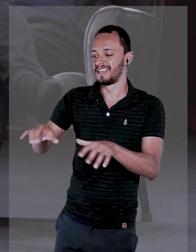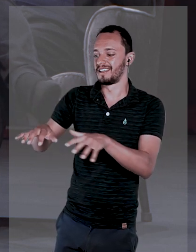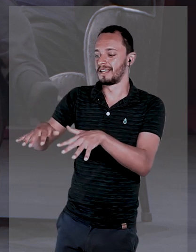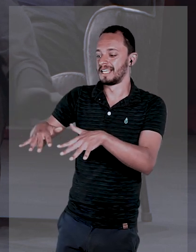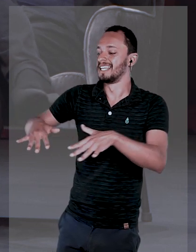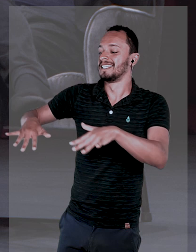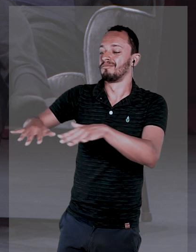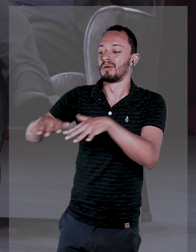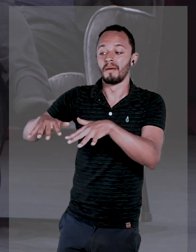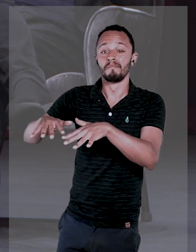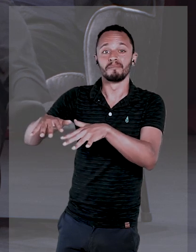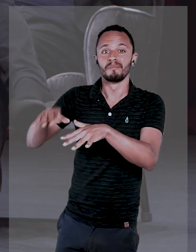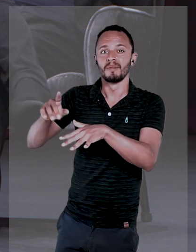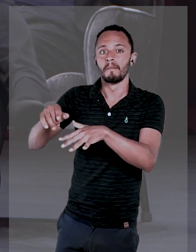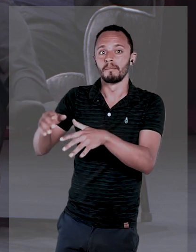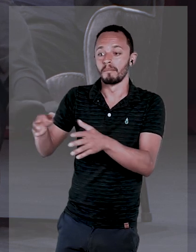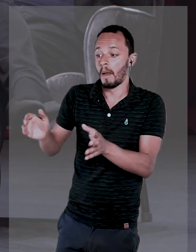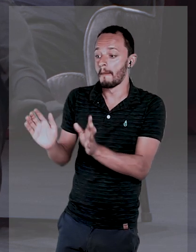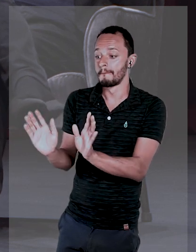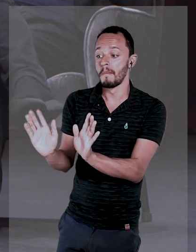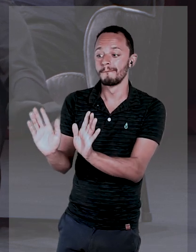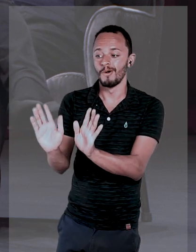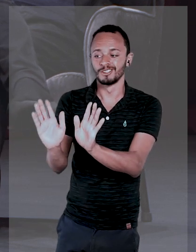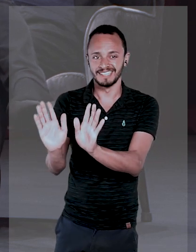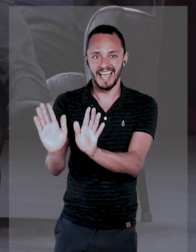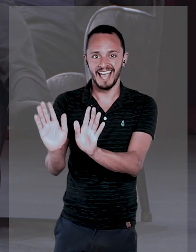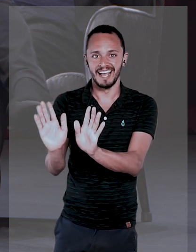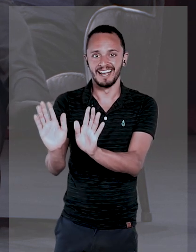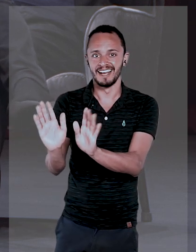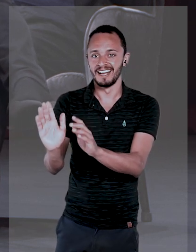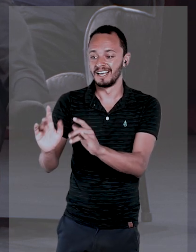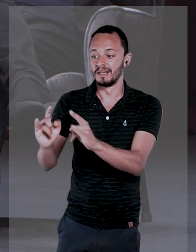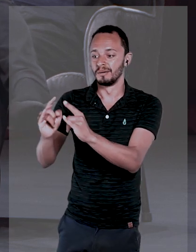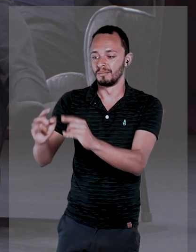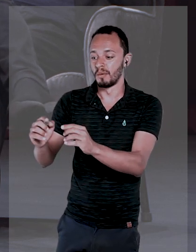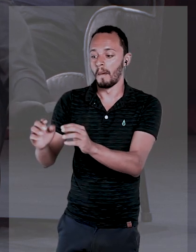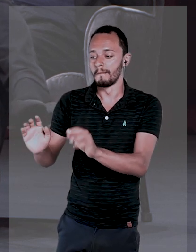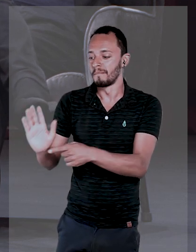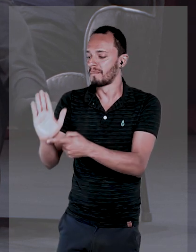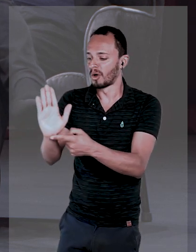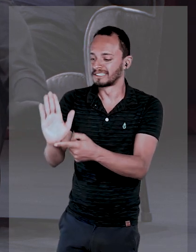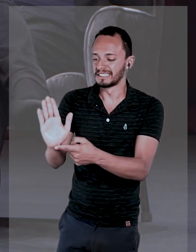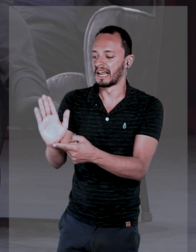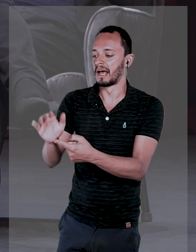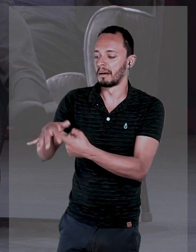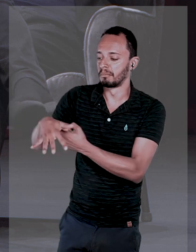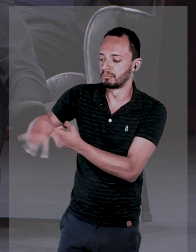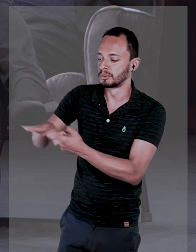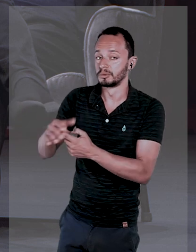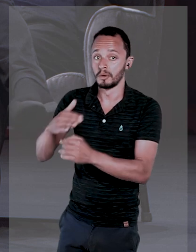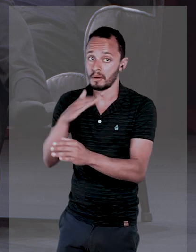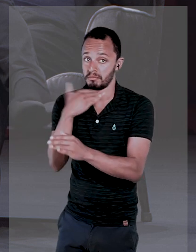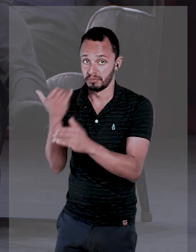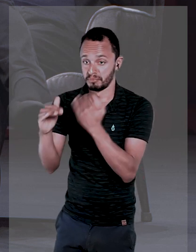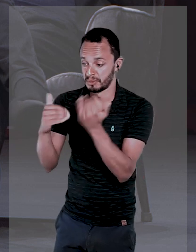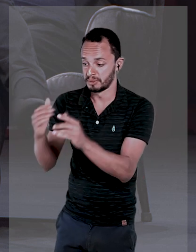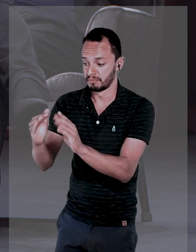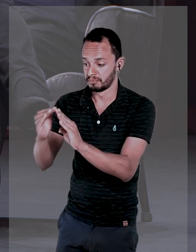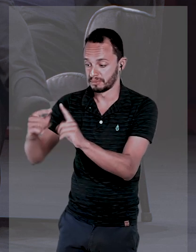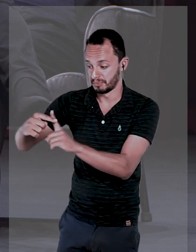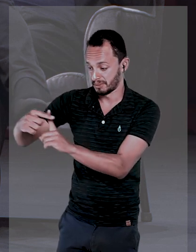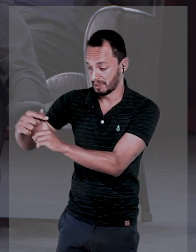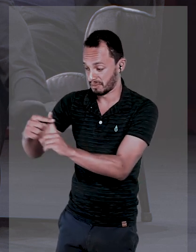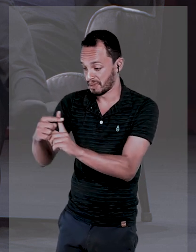de classificar o terreno e de deixar o cemitério exposto para que pudesse servir de